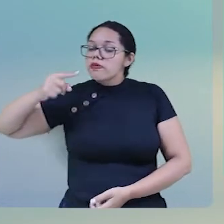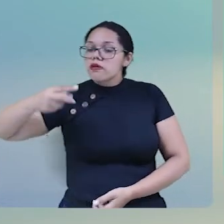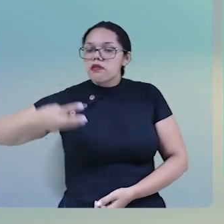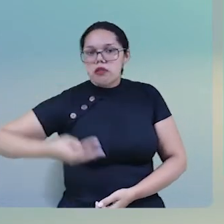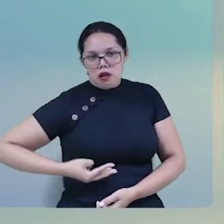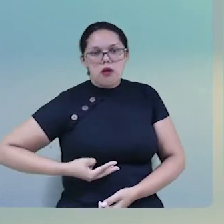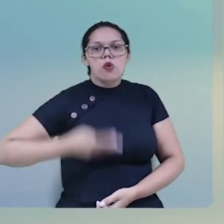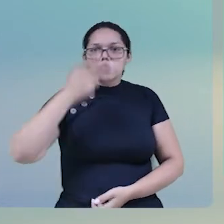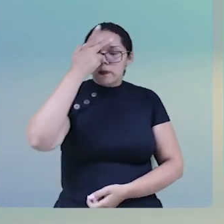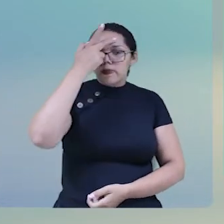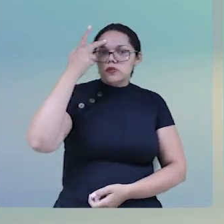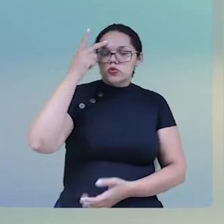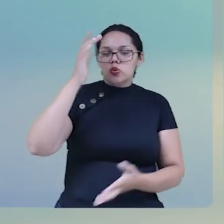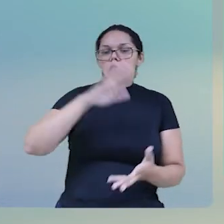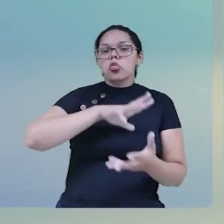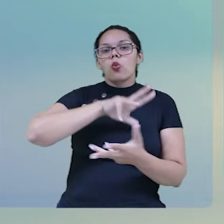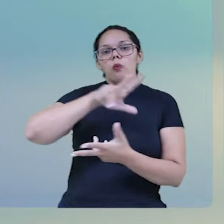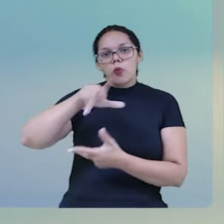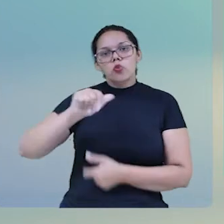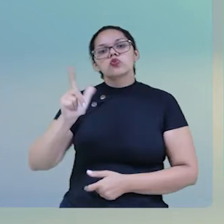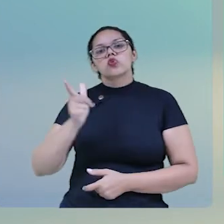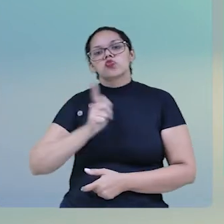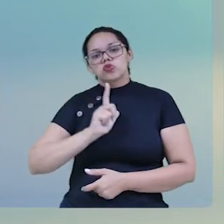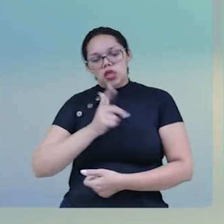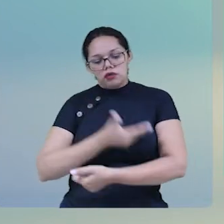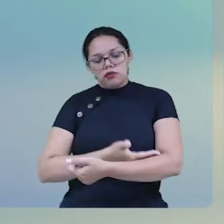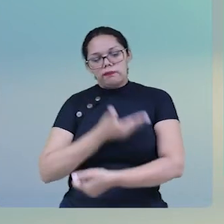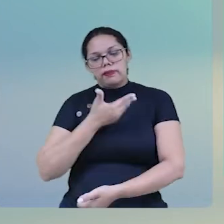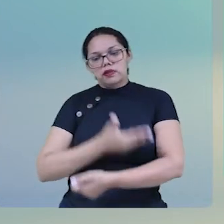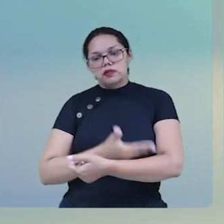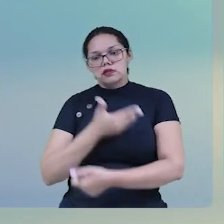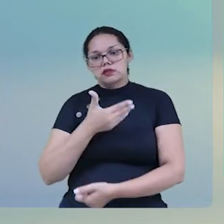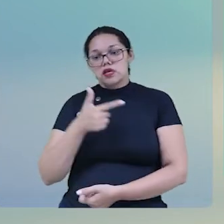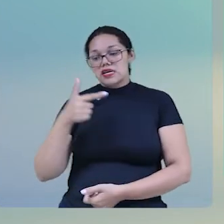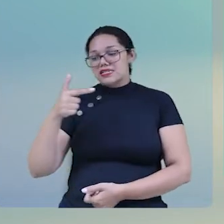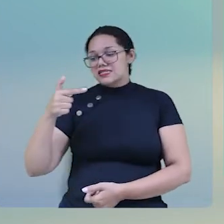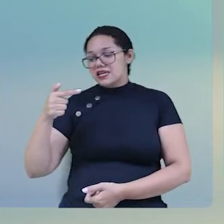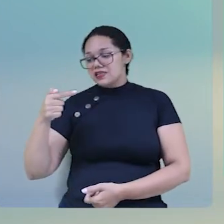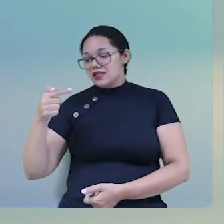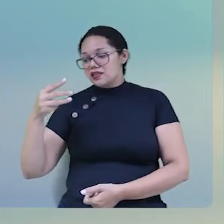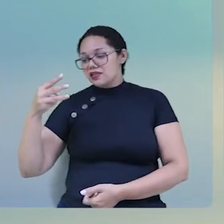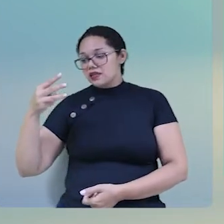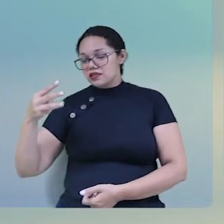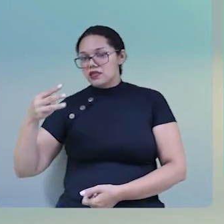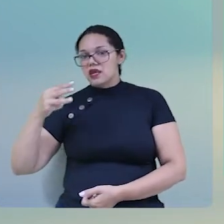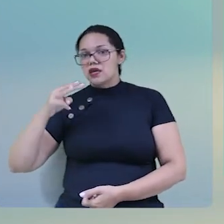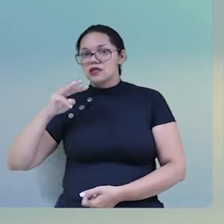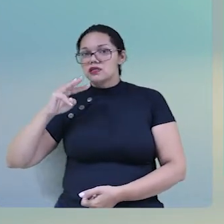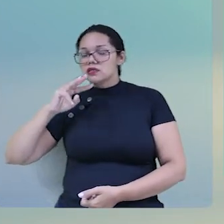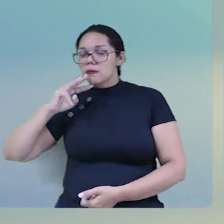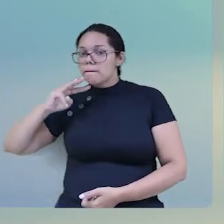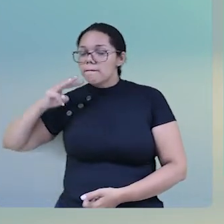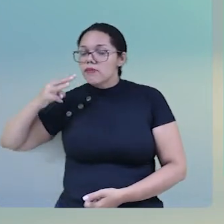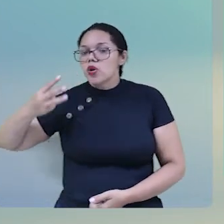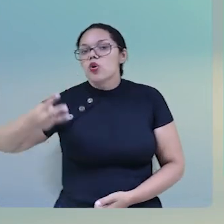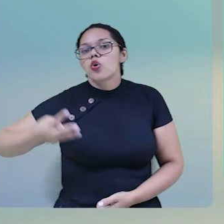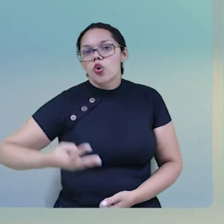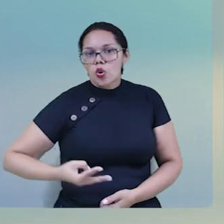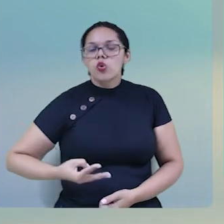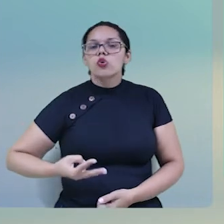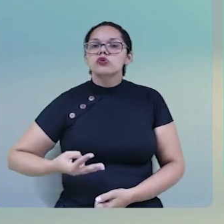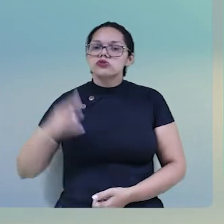mundo têm hipertensão e cerca de 73 milhões de brasileiros